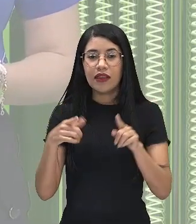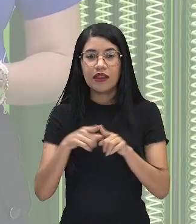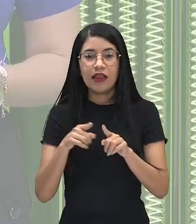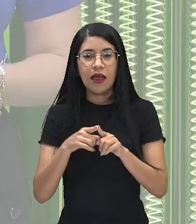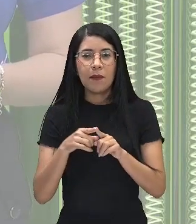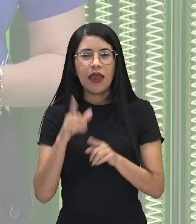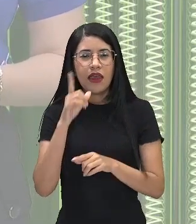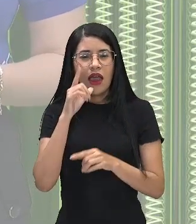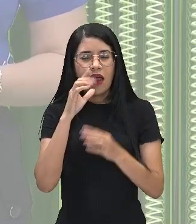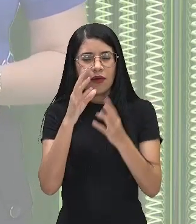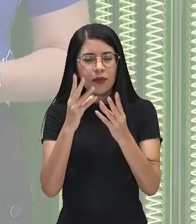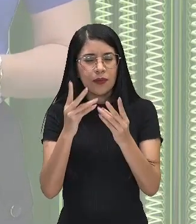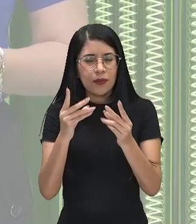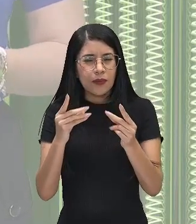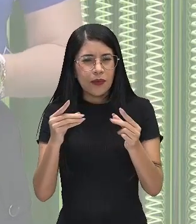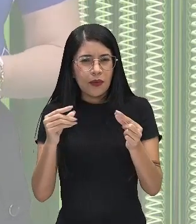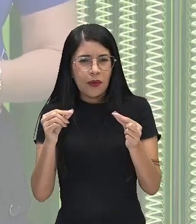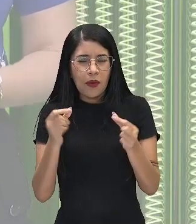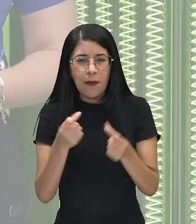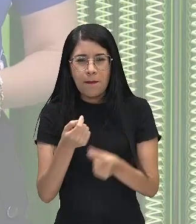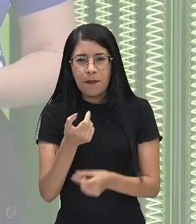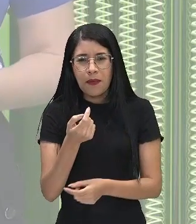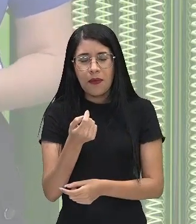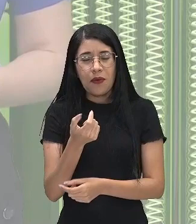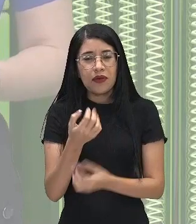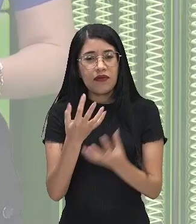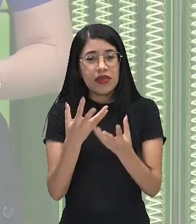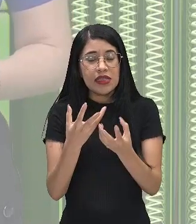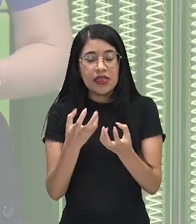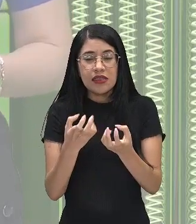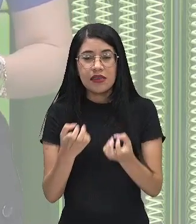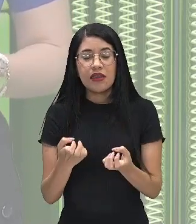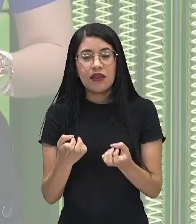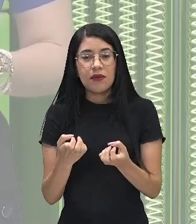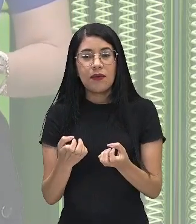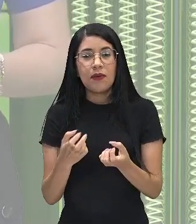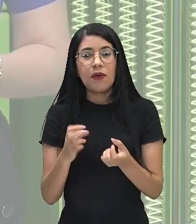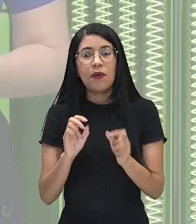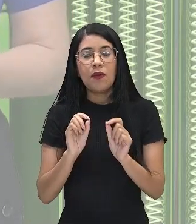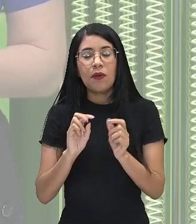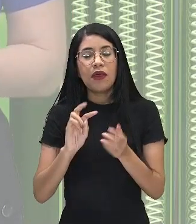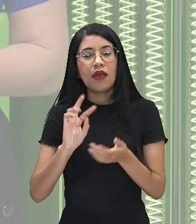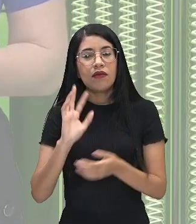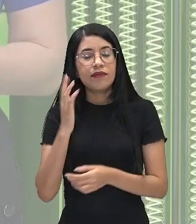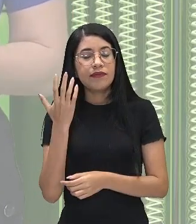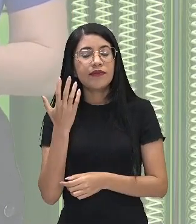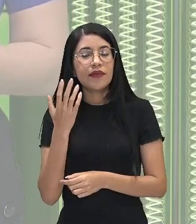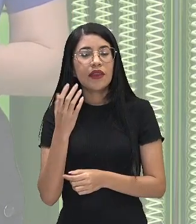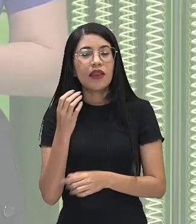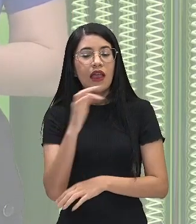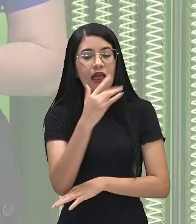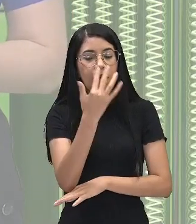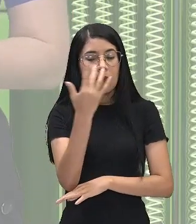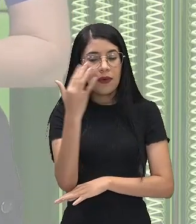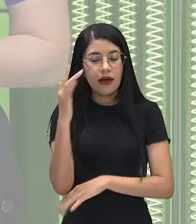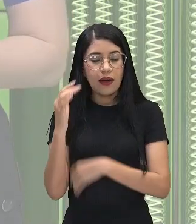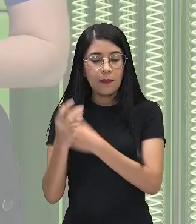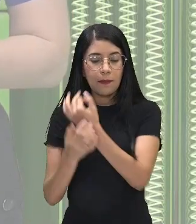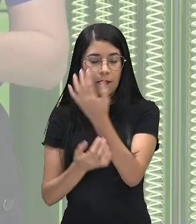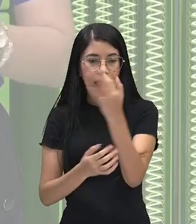umidade estava muito baixa, estava muito seco, os incêndios eles